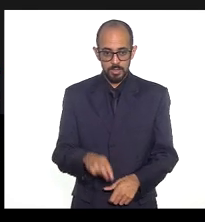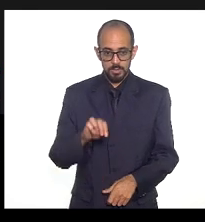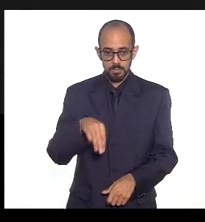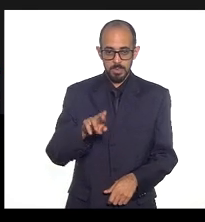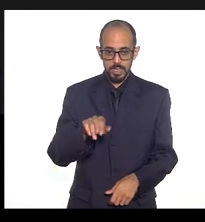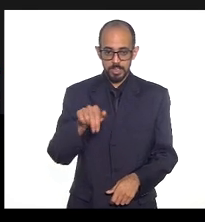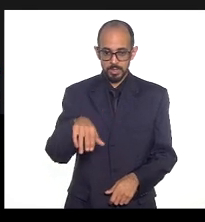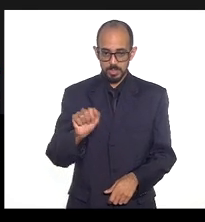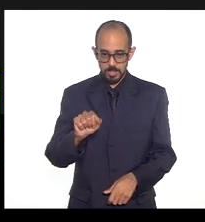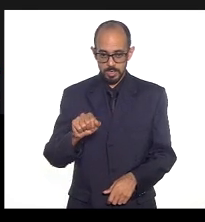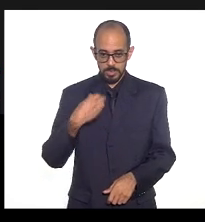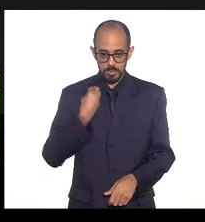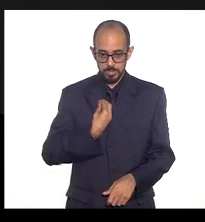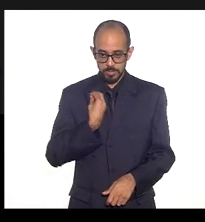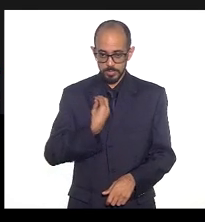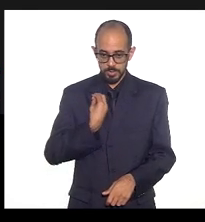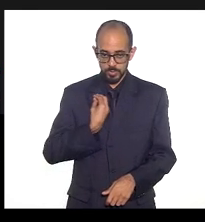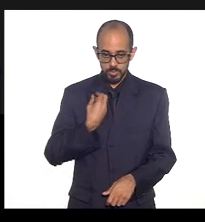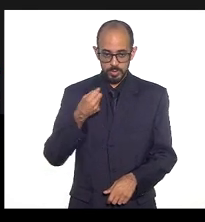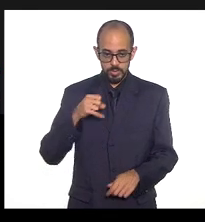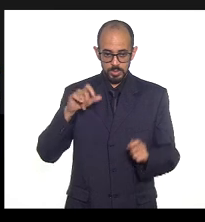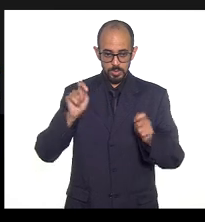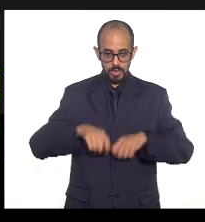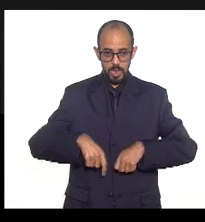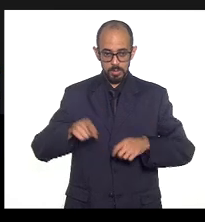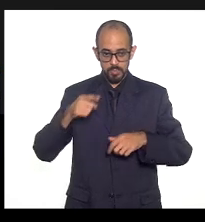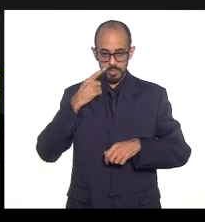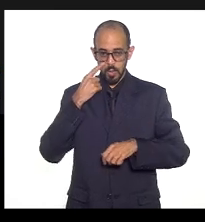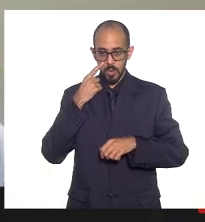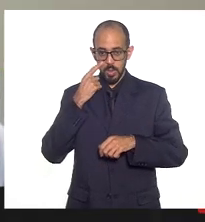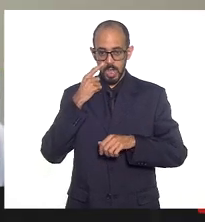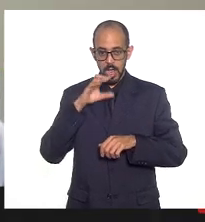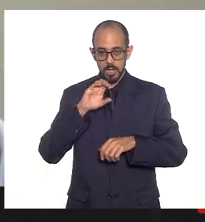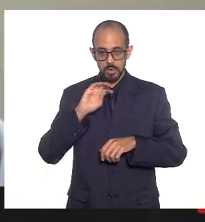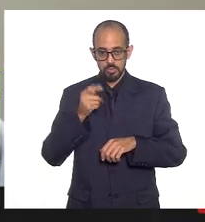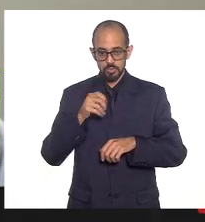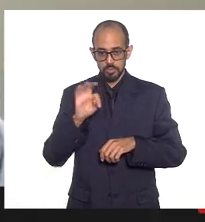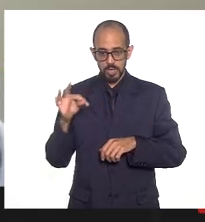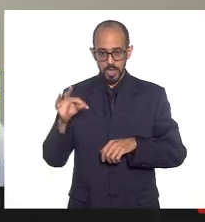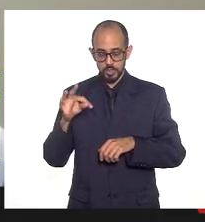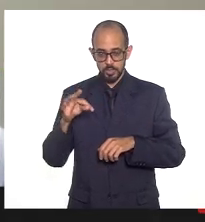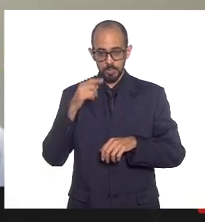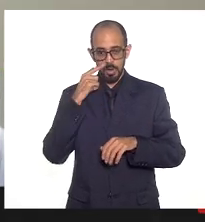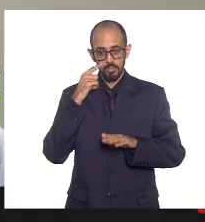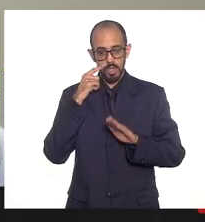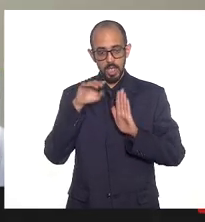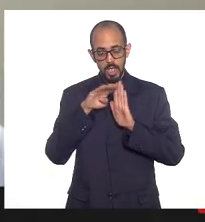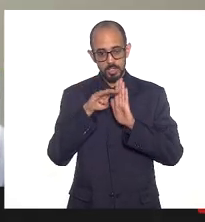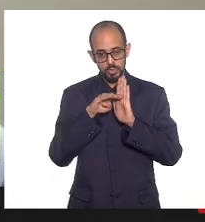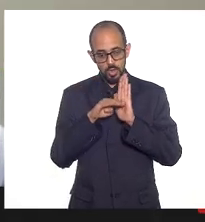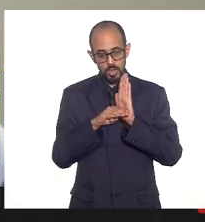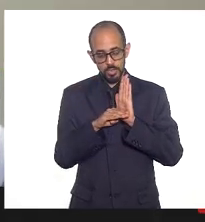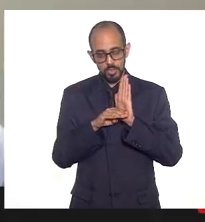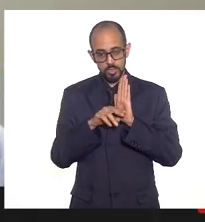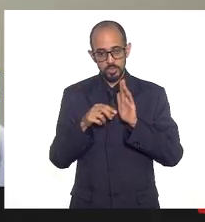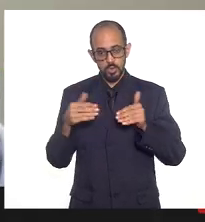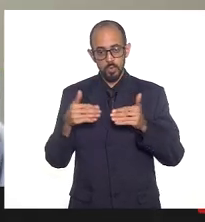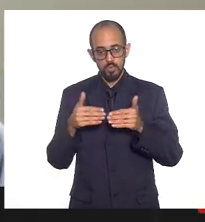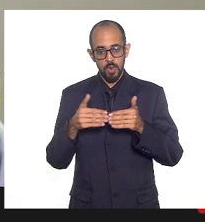Estou sim. Obrigado, Marina. Se você pudesse monitorar o chat para ver a ordem de falas de acordo com as inscrições aqui dos